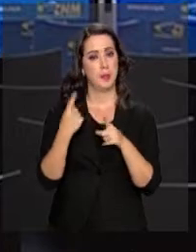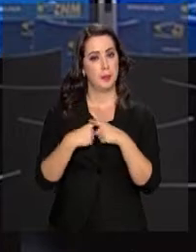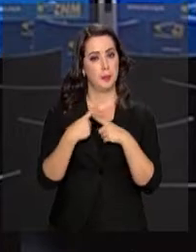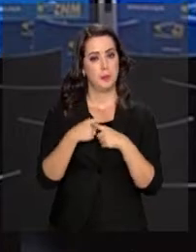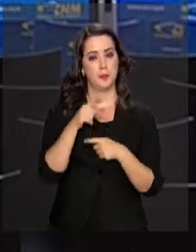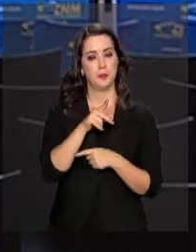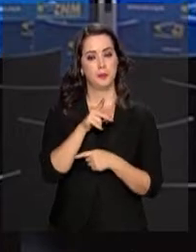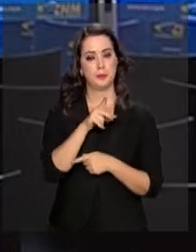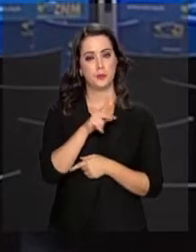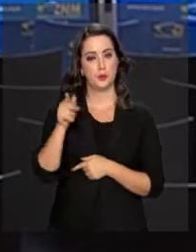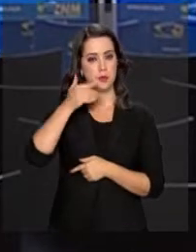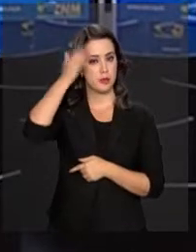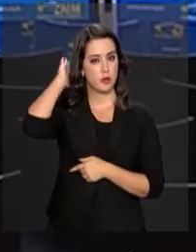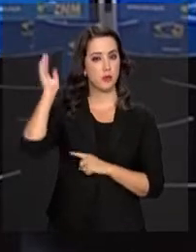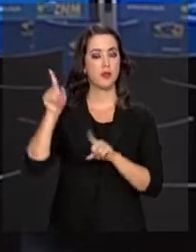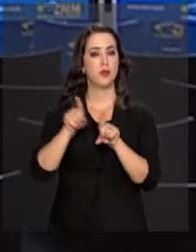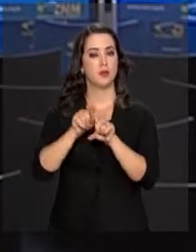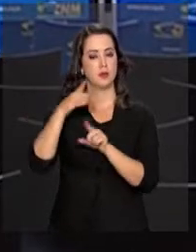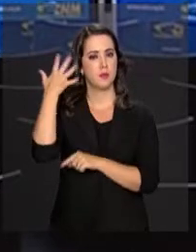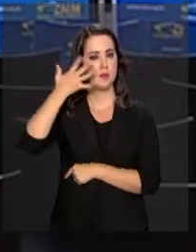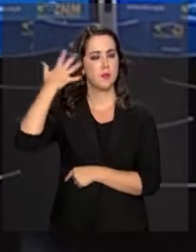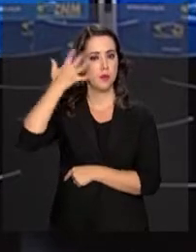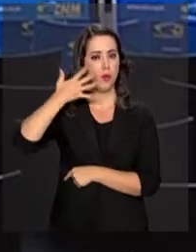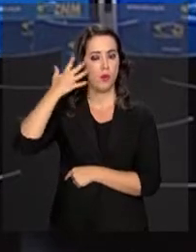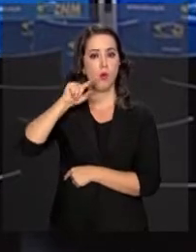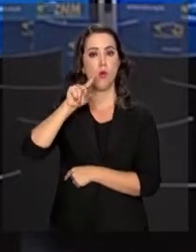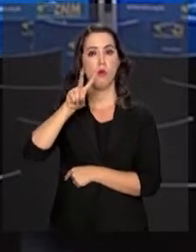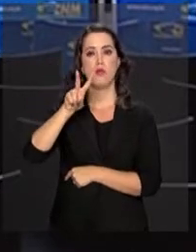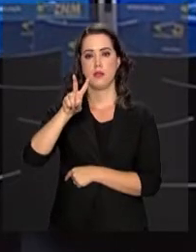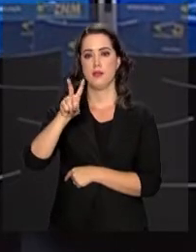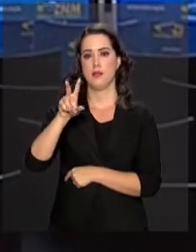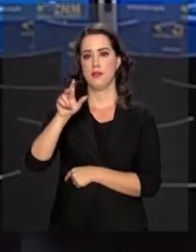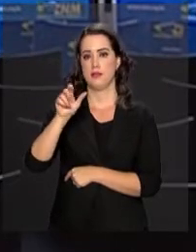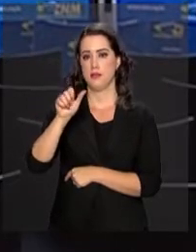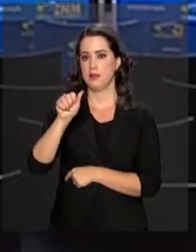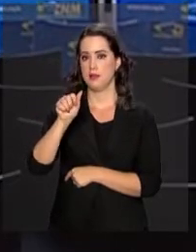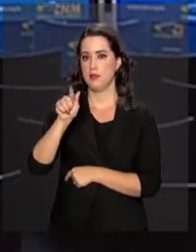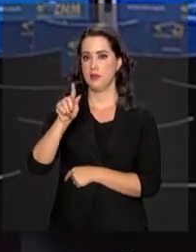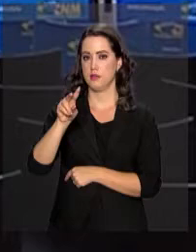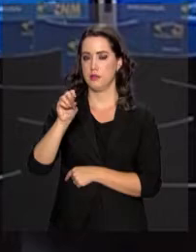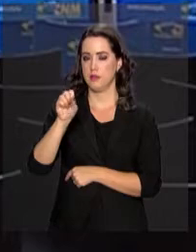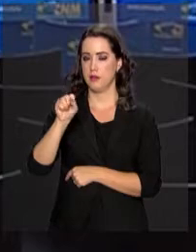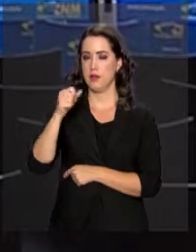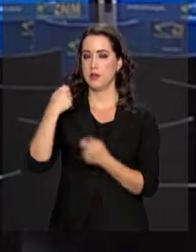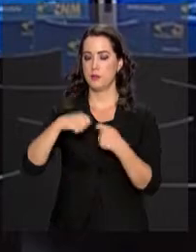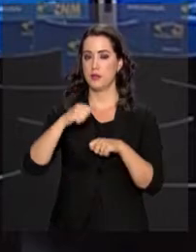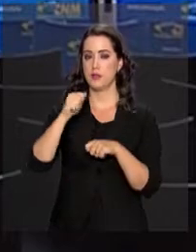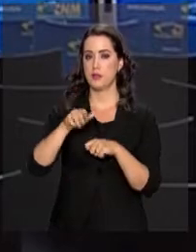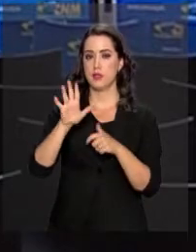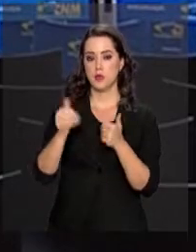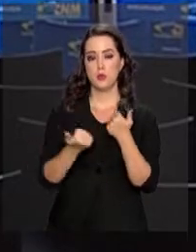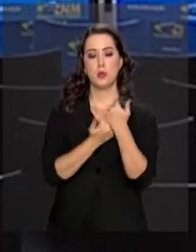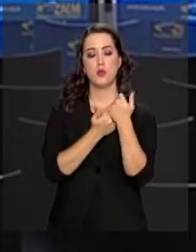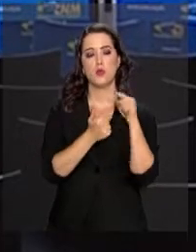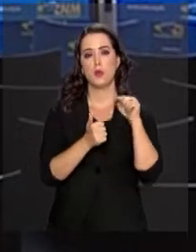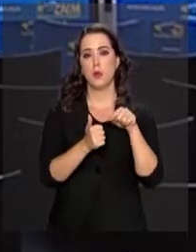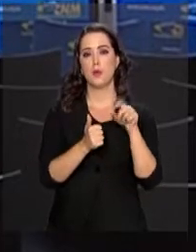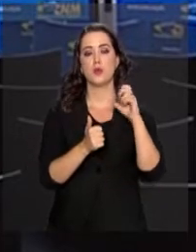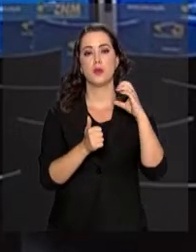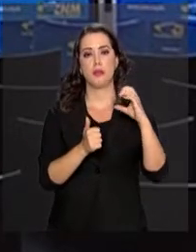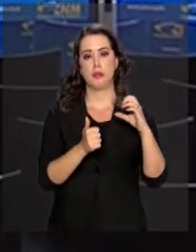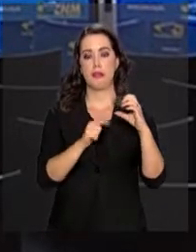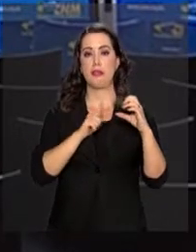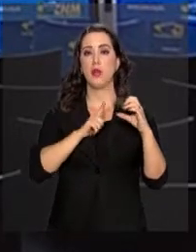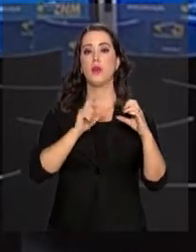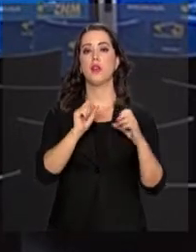michel temer explicou que essas vagas desses médicos têm que ser preenchidas por profissionais que tenham o crm